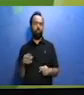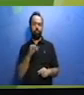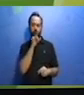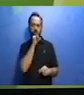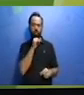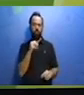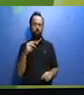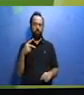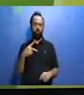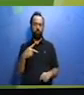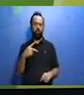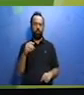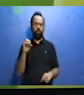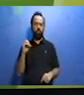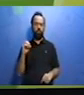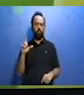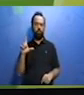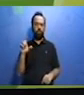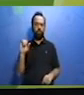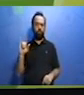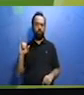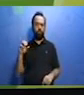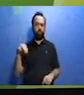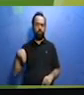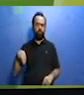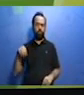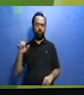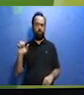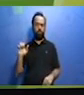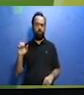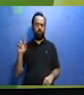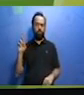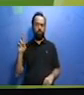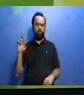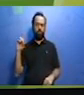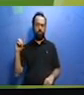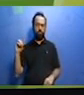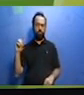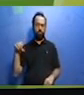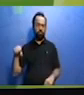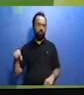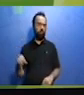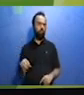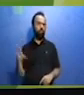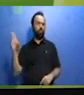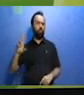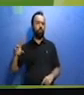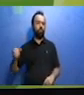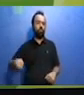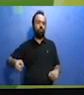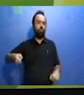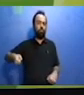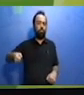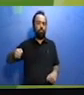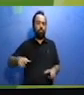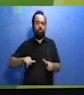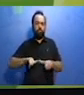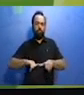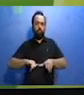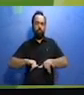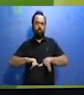na fabricação de sacolas de supermercado, de tintas, tecidos, borracha sintética